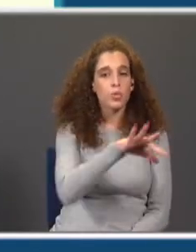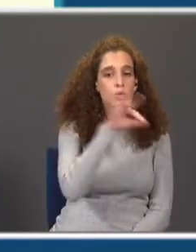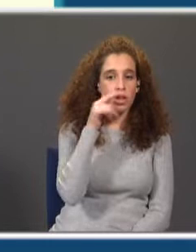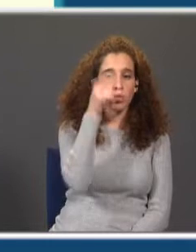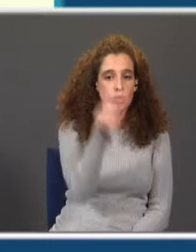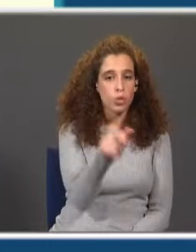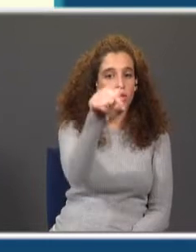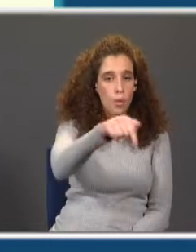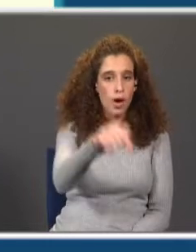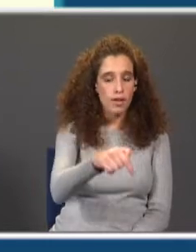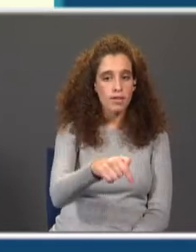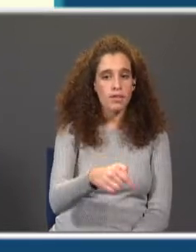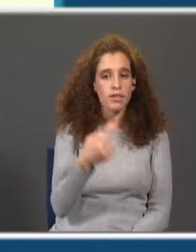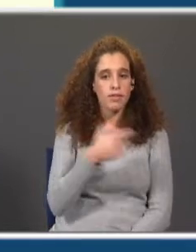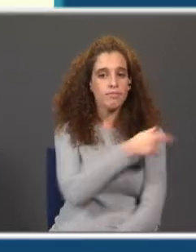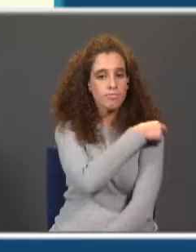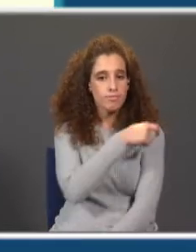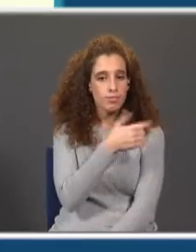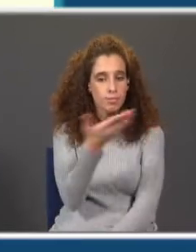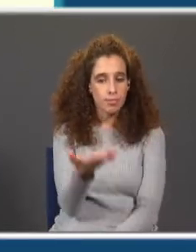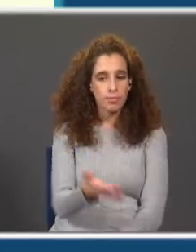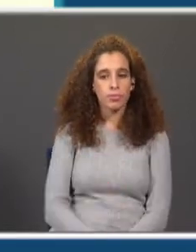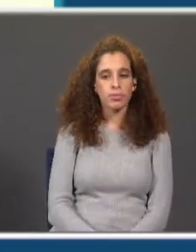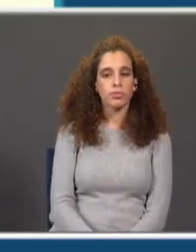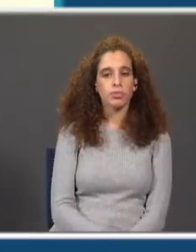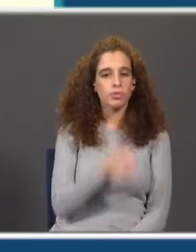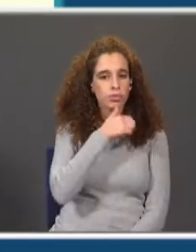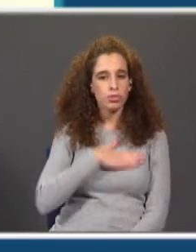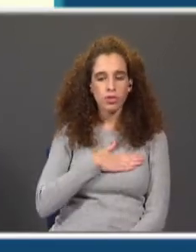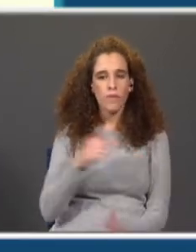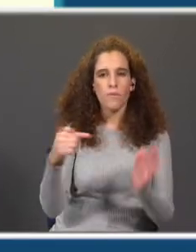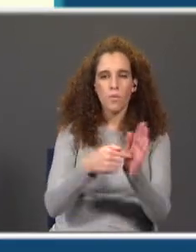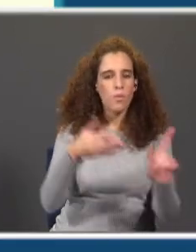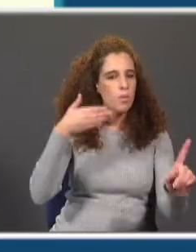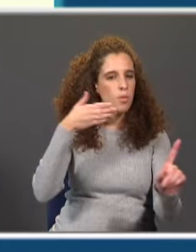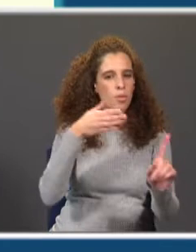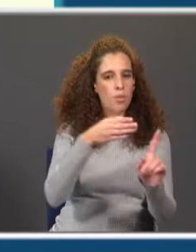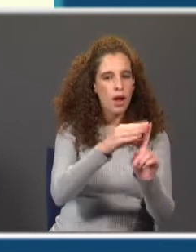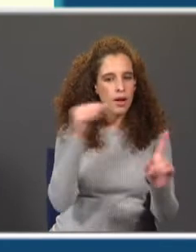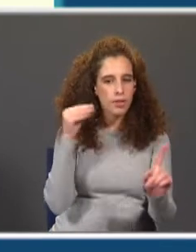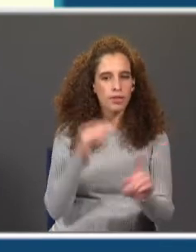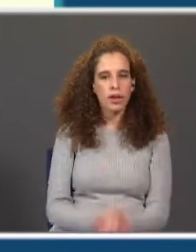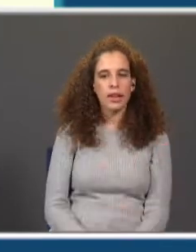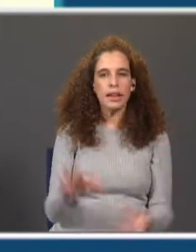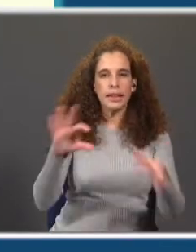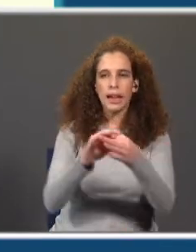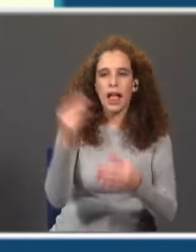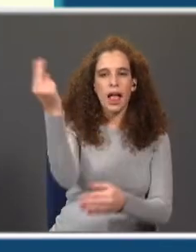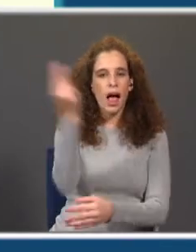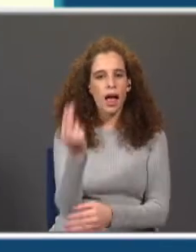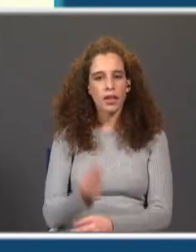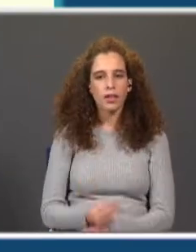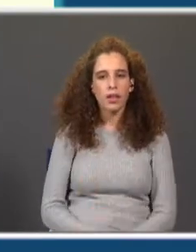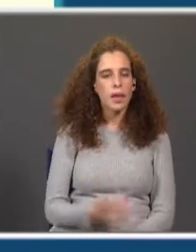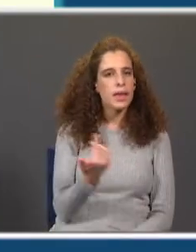aqui neste mural representado. A Benfica sempre foi um ponto de referência, não só a nível das artes, não só a nível das personalidades, mas